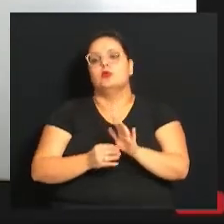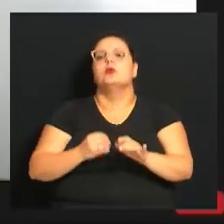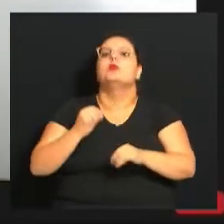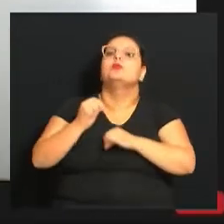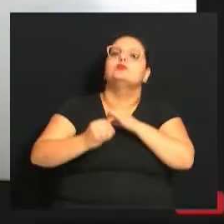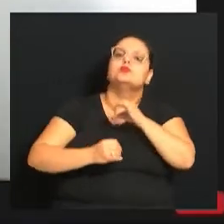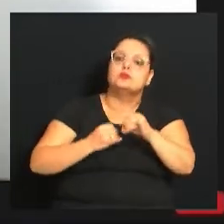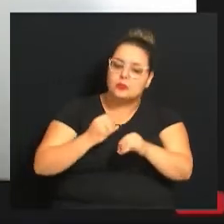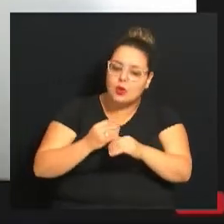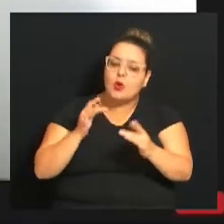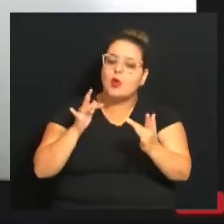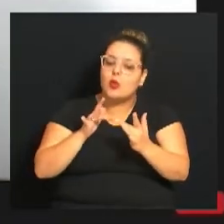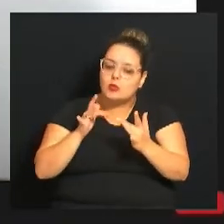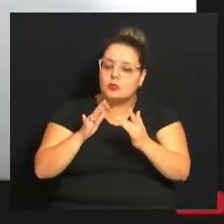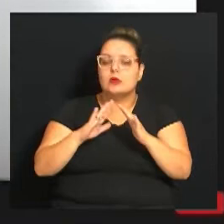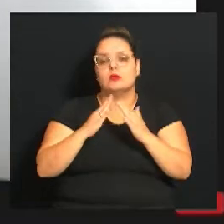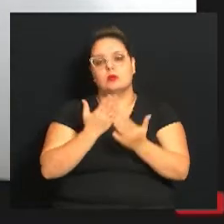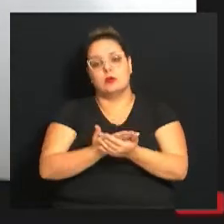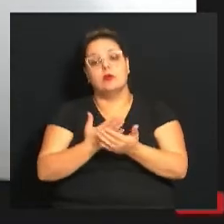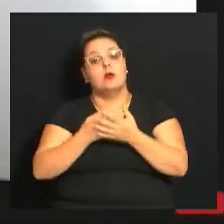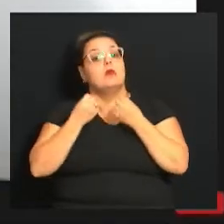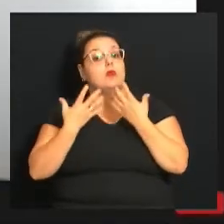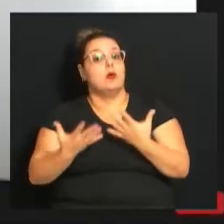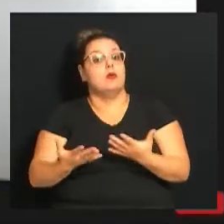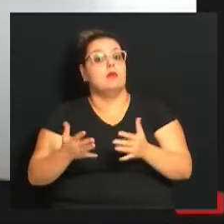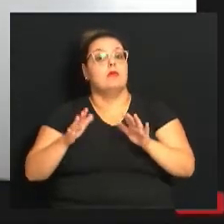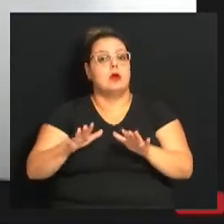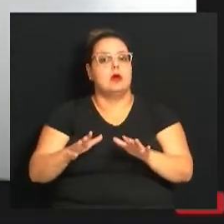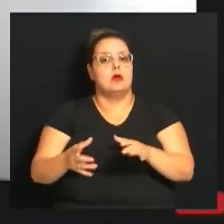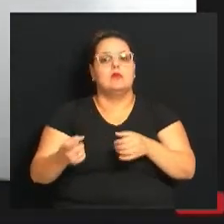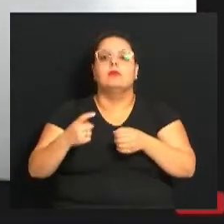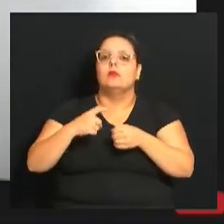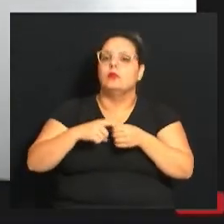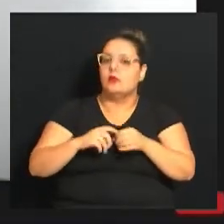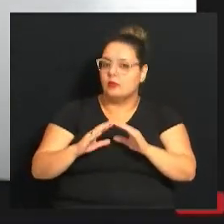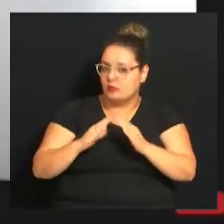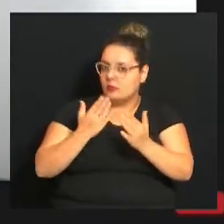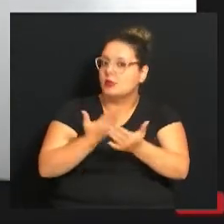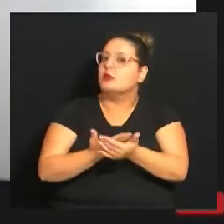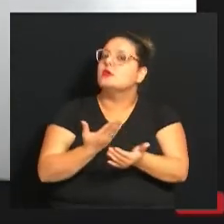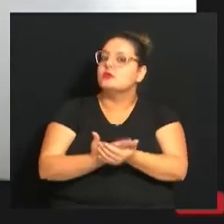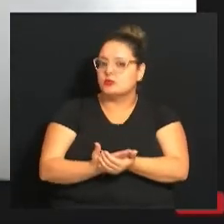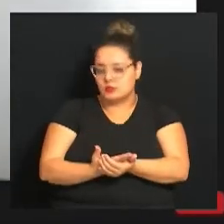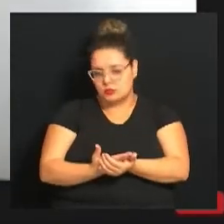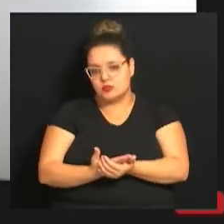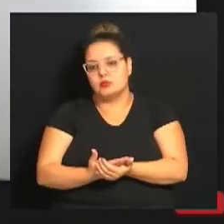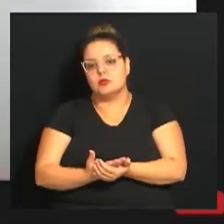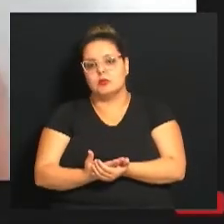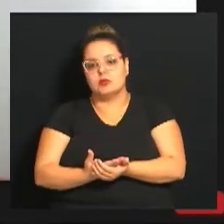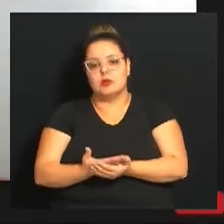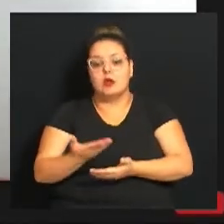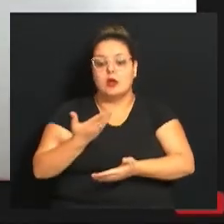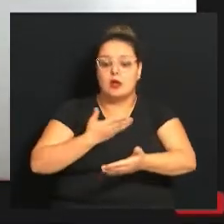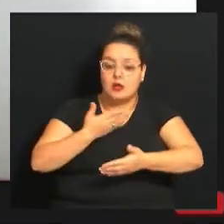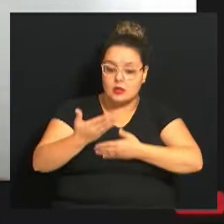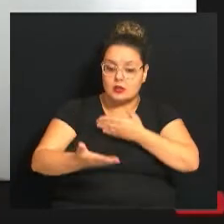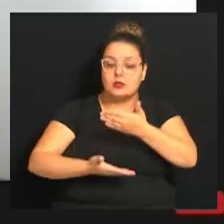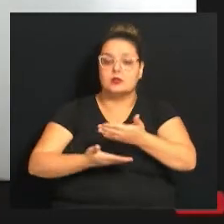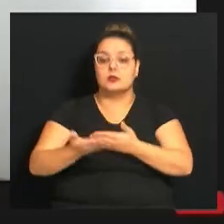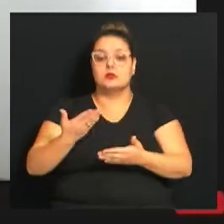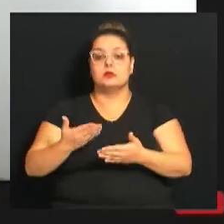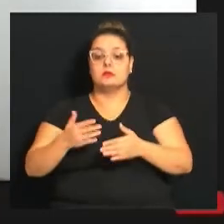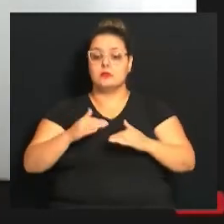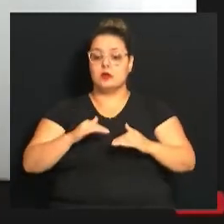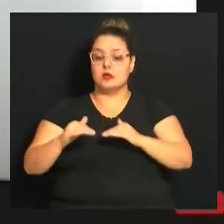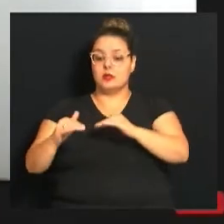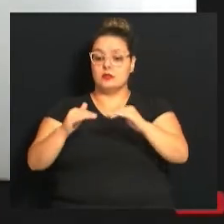então isso foi bom. Mas agora é bom voltar todo mundo para a escola, voltar todo mundo a interagir e tentar achar o equilíbrio entre esses